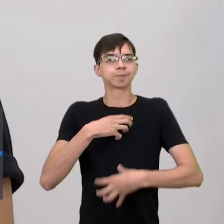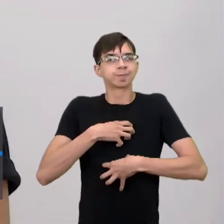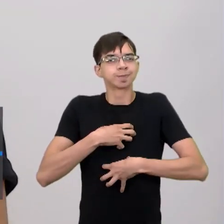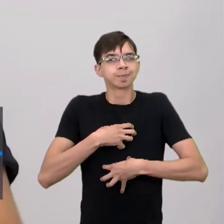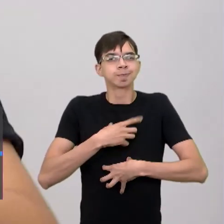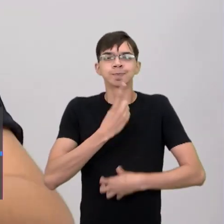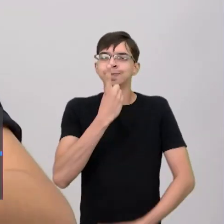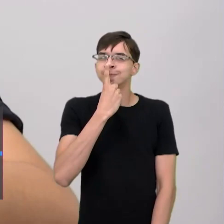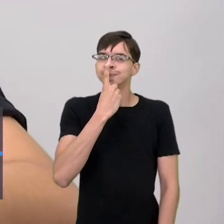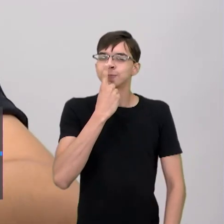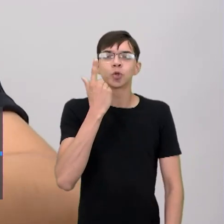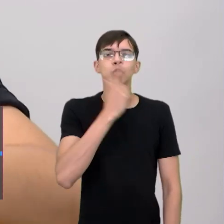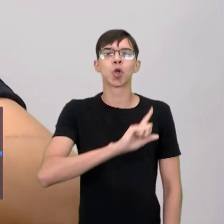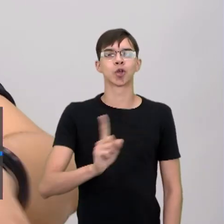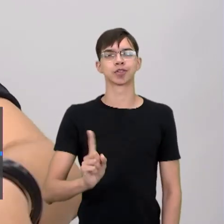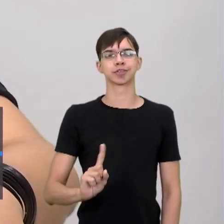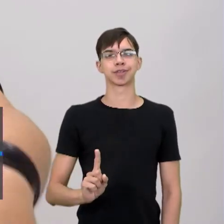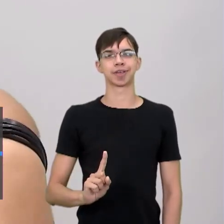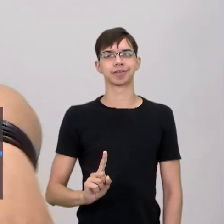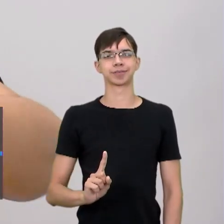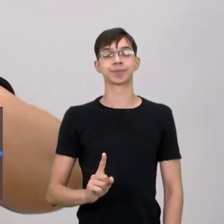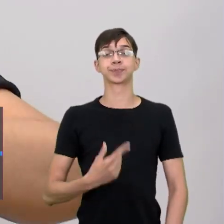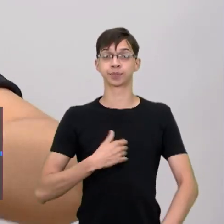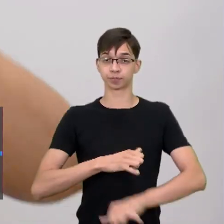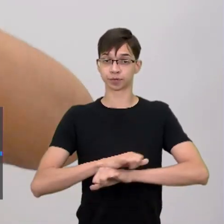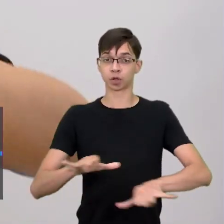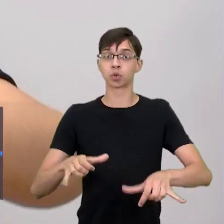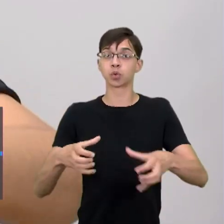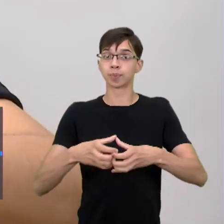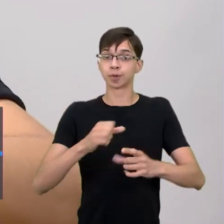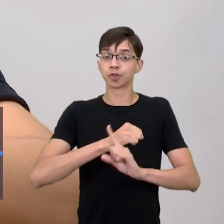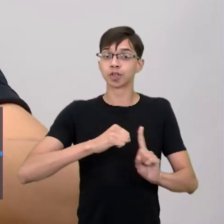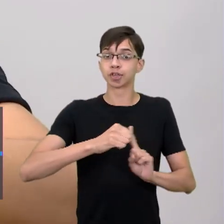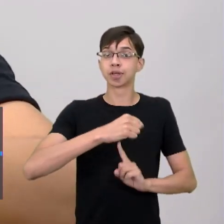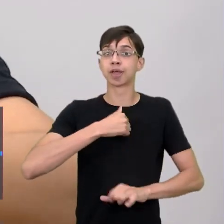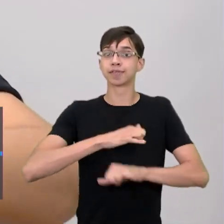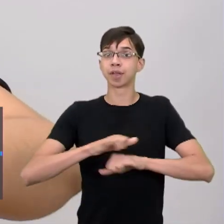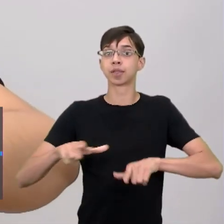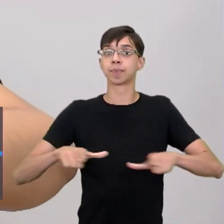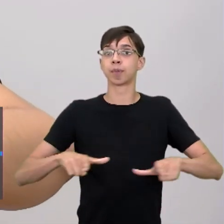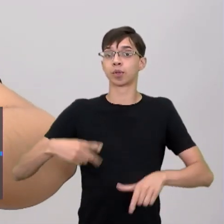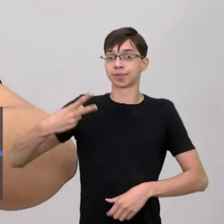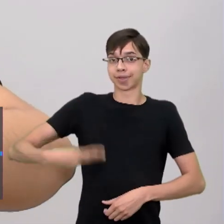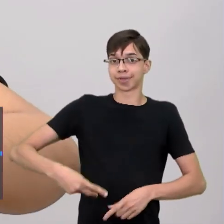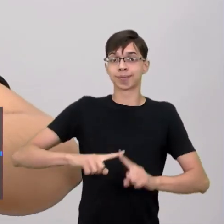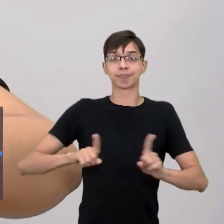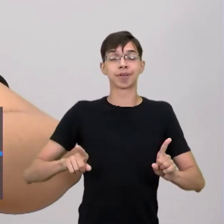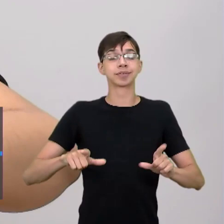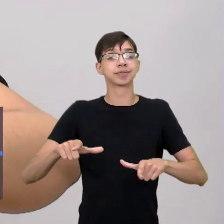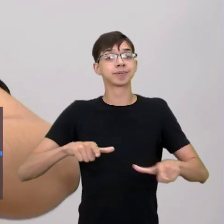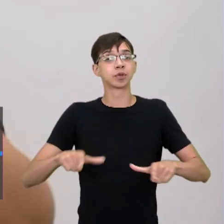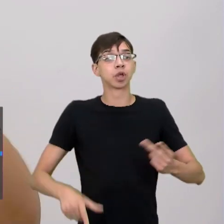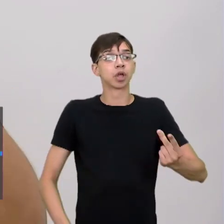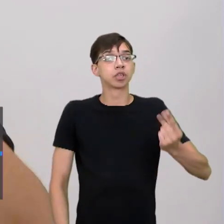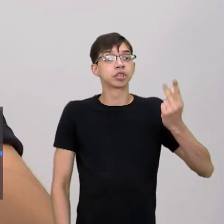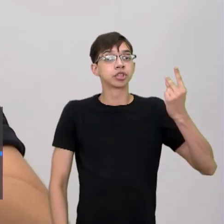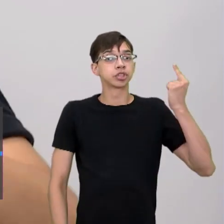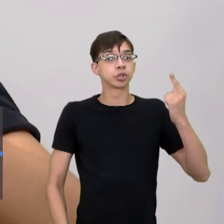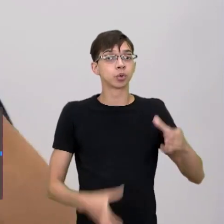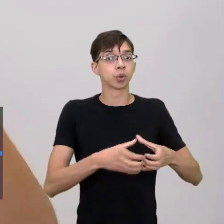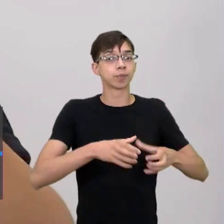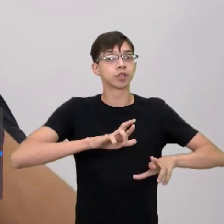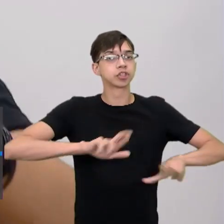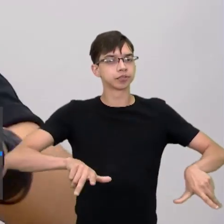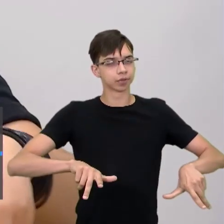esse vínculo. Por isso que quando a gente fala de grupos sociais, e aí eu falei, o meu grupo do trabalho, mas do meu antigo trabalho é outro grupo, porque a